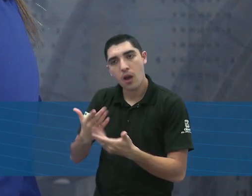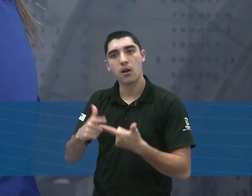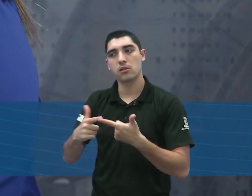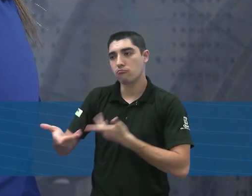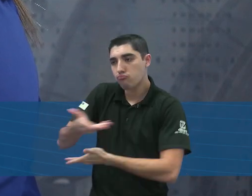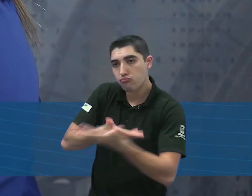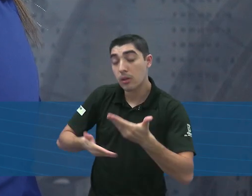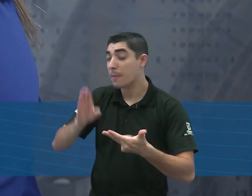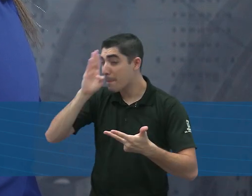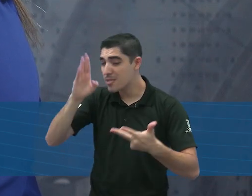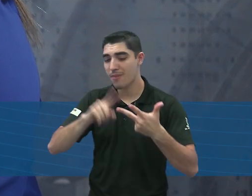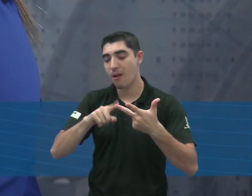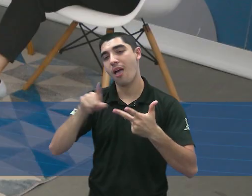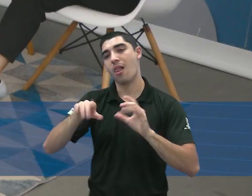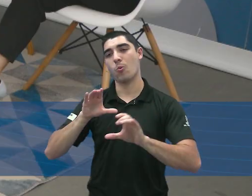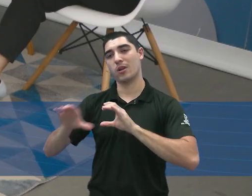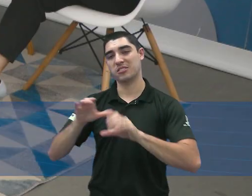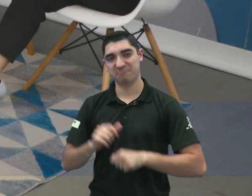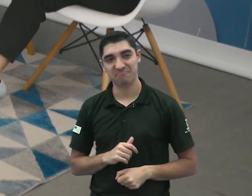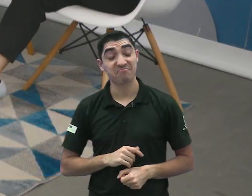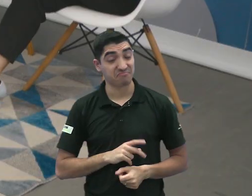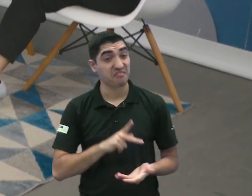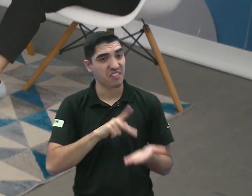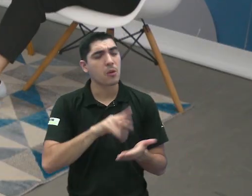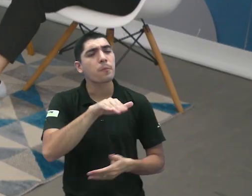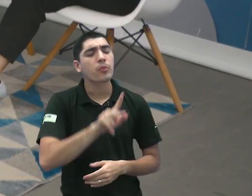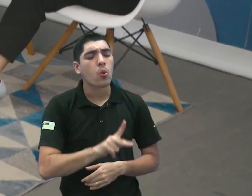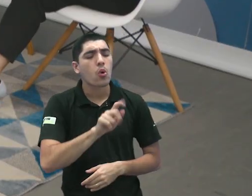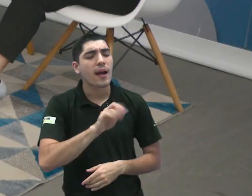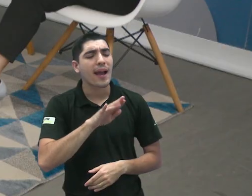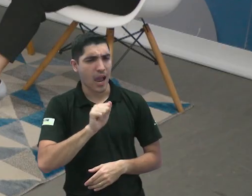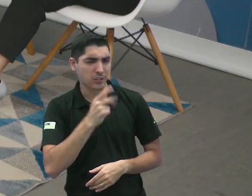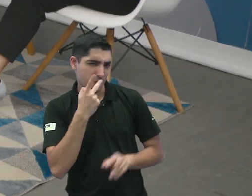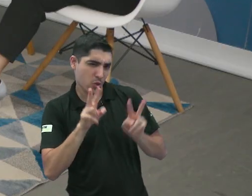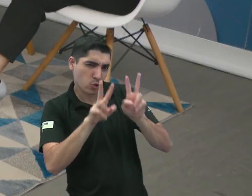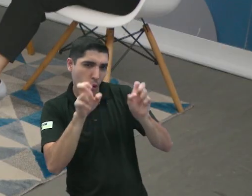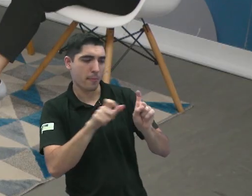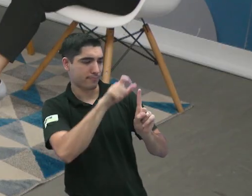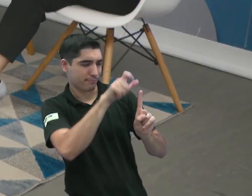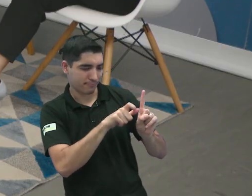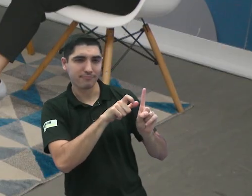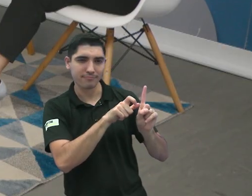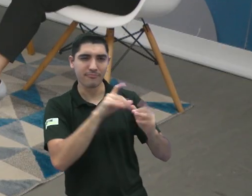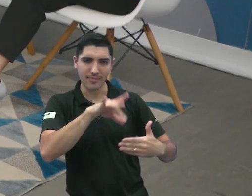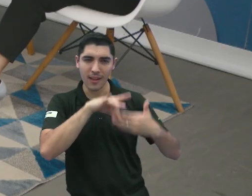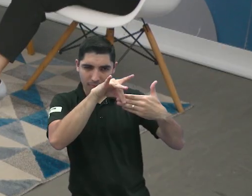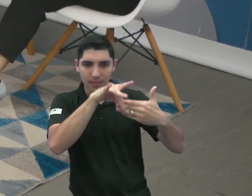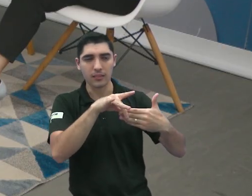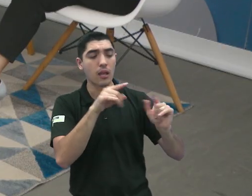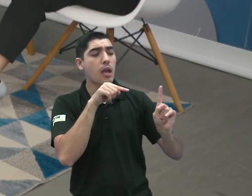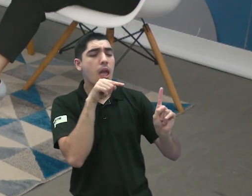boa comunicação. Com certeza. Ô, Kátia, e o líder? A gente já falou aqui da liderança, mas, de fato, qual é